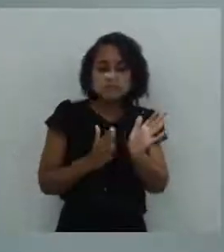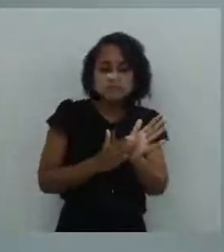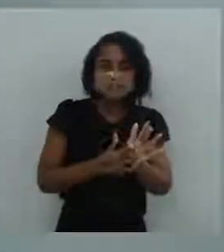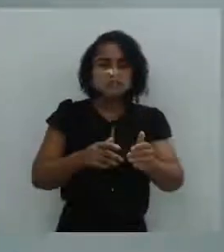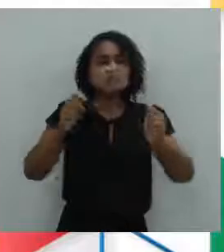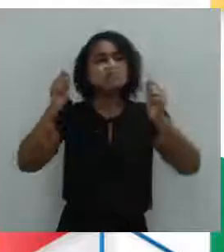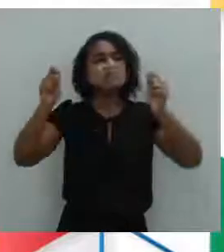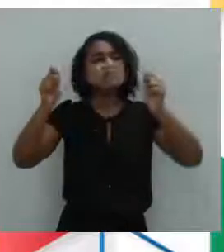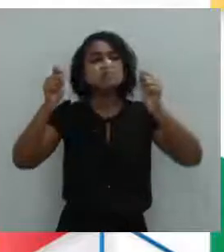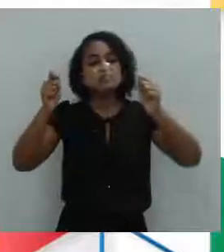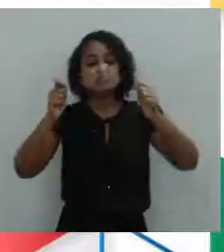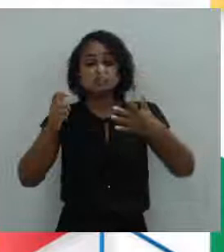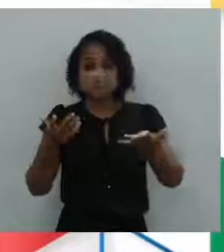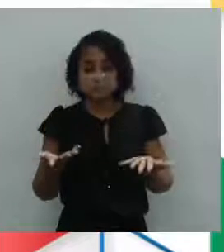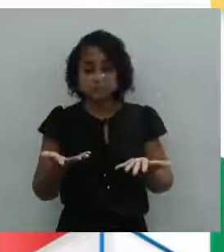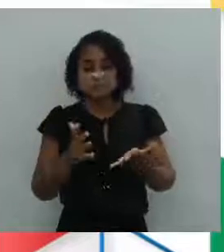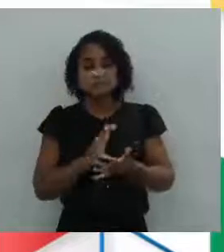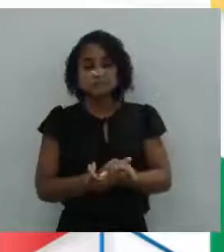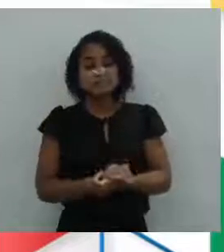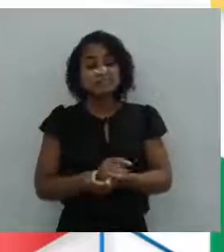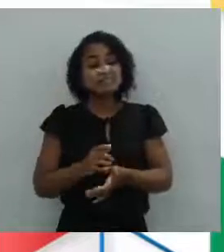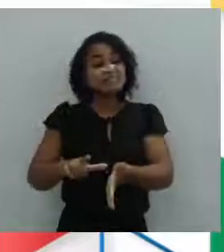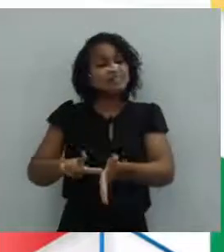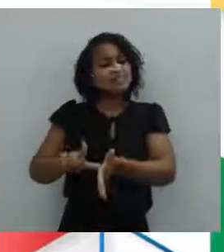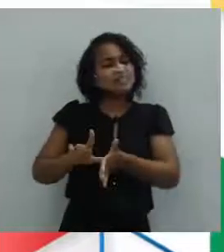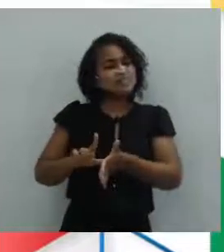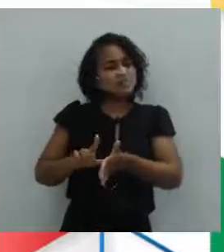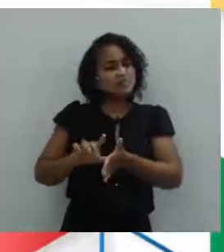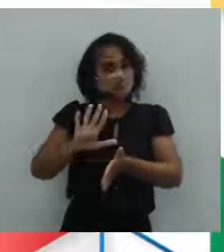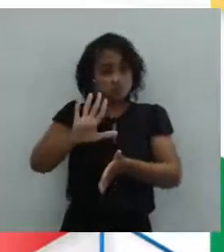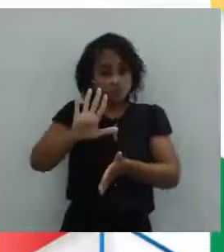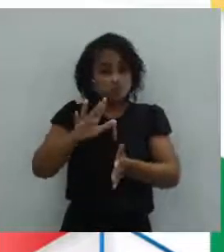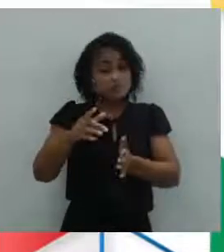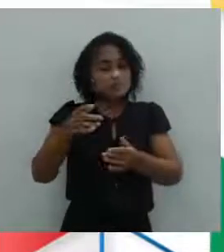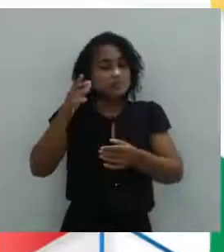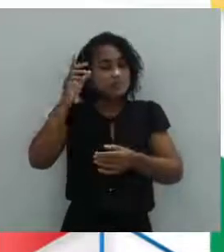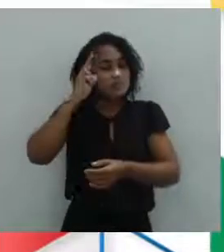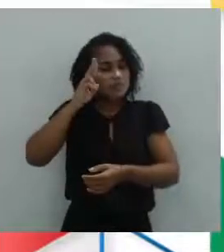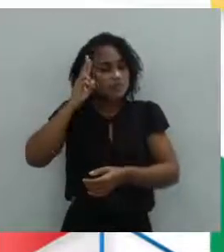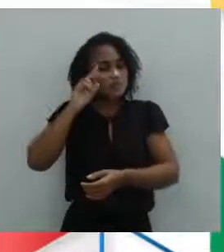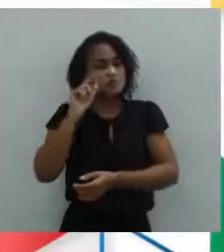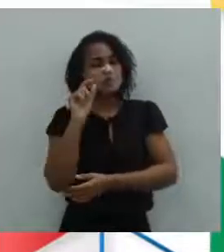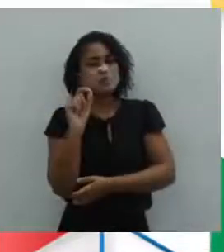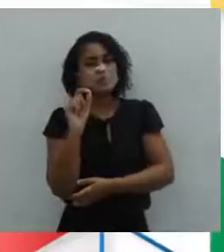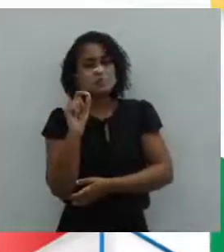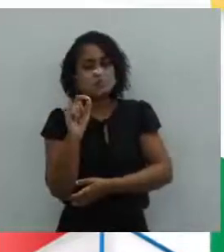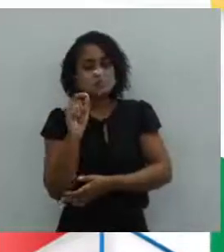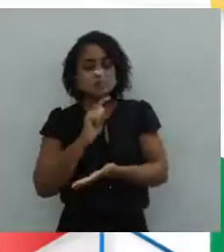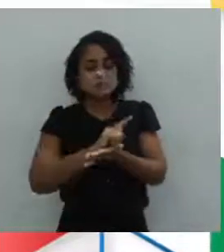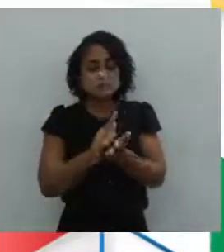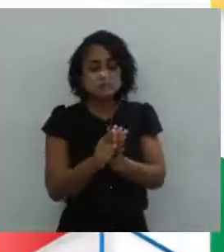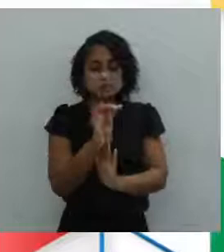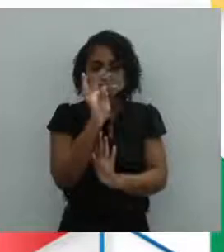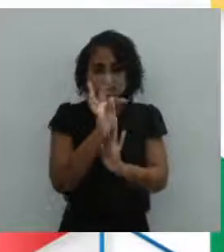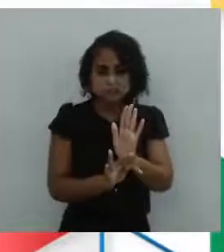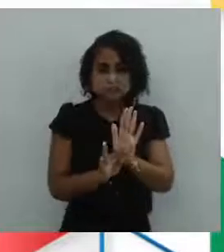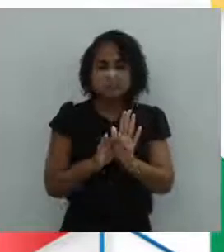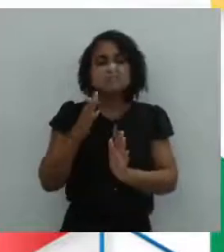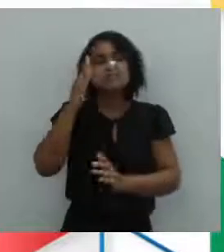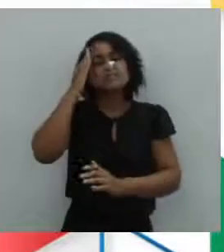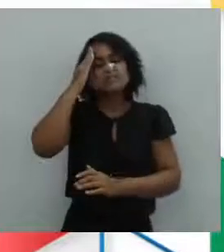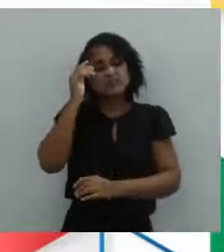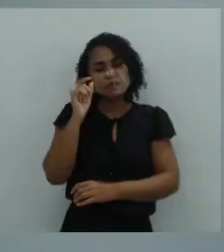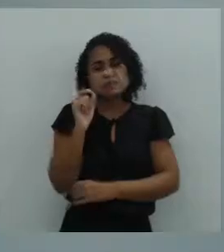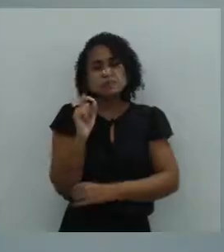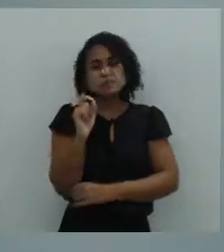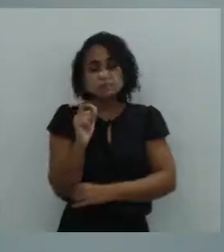e reivindicatórios, né? Mas antes disso, deixa eu revisar com vocês o que são gêneros textuais. A gente sabe